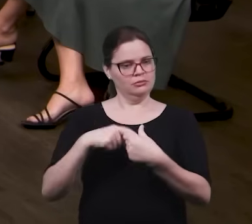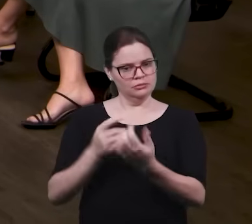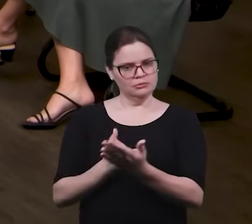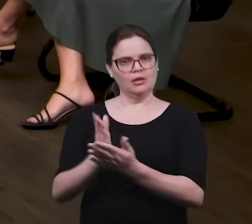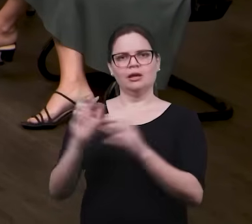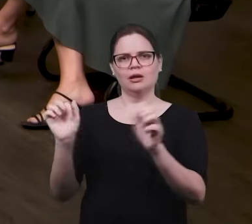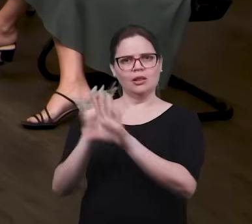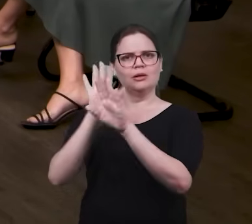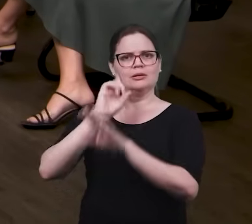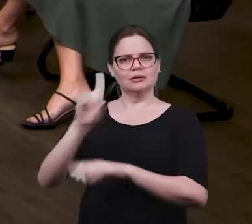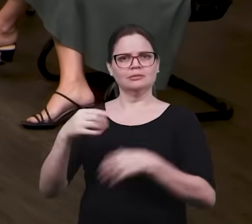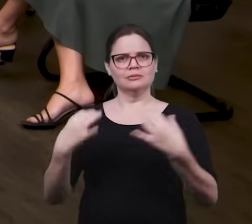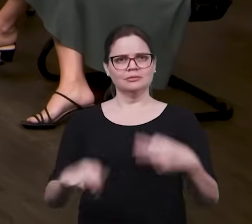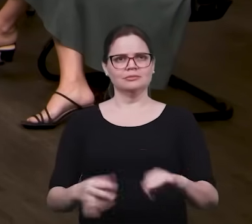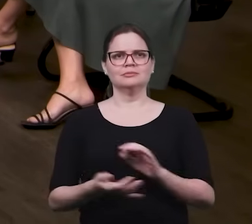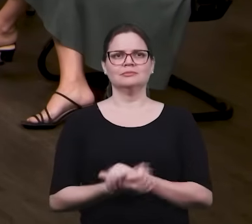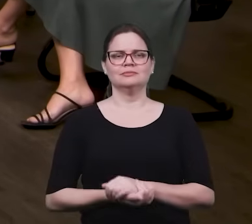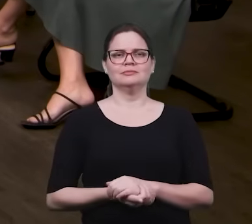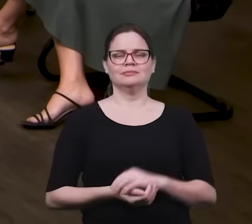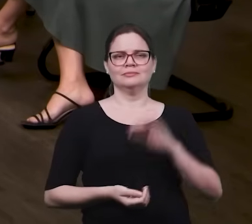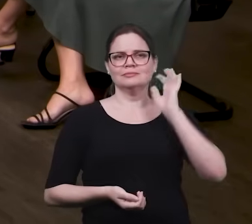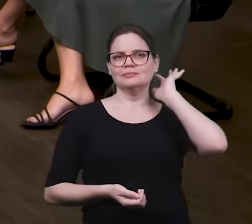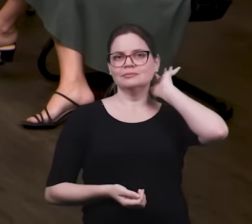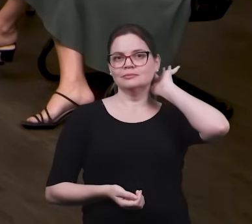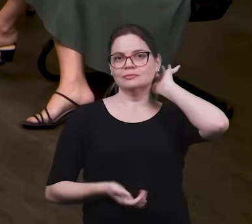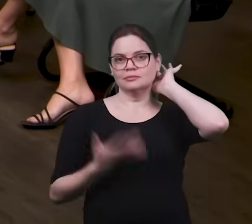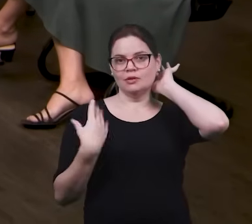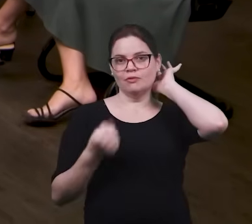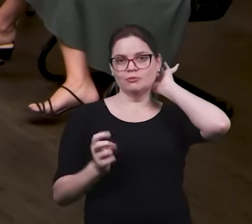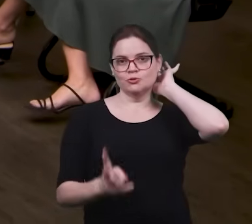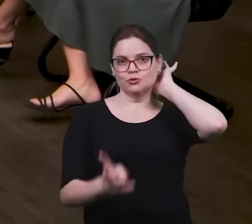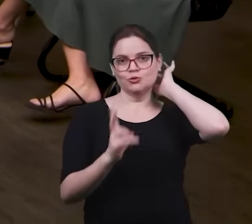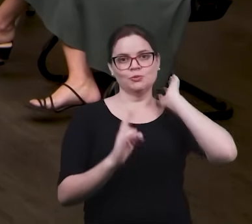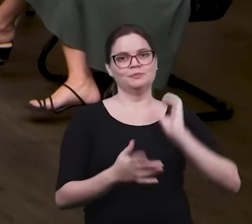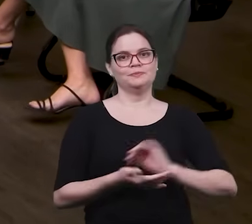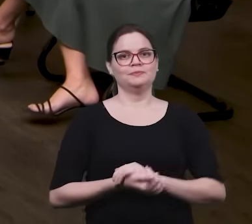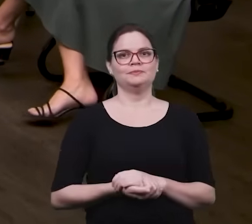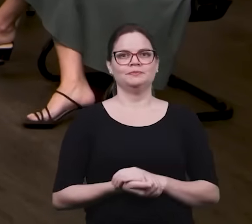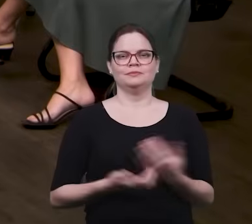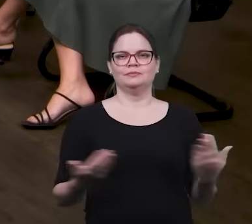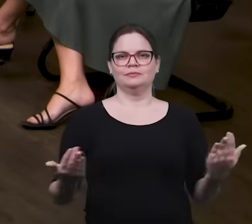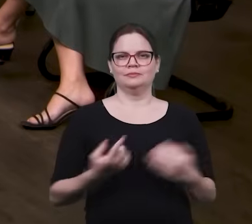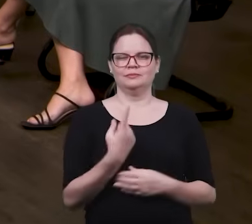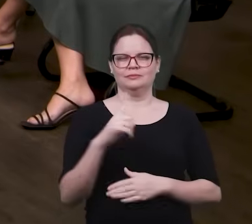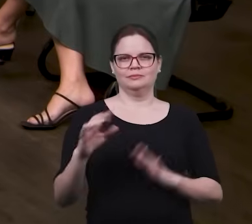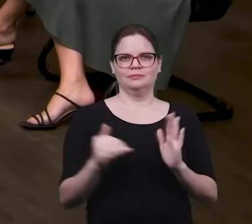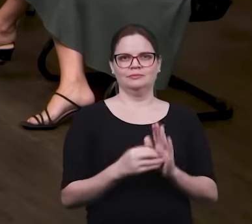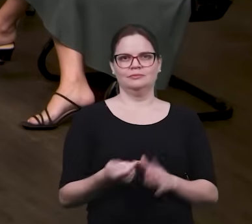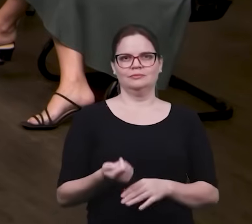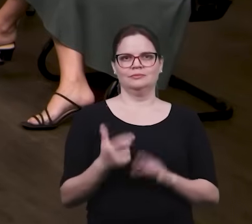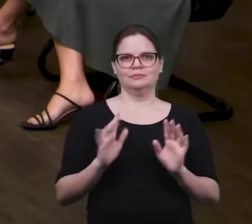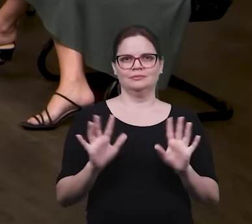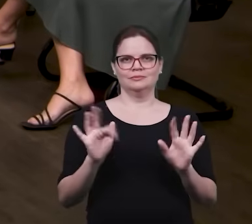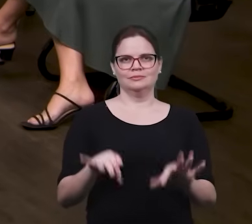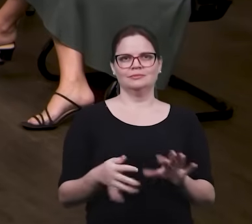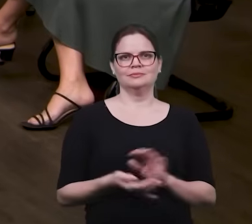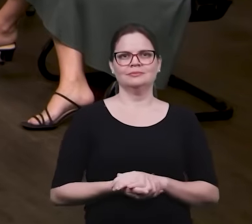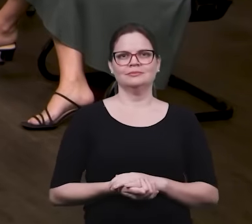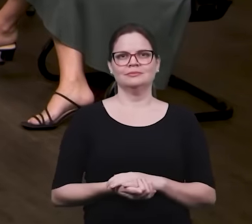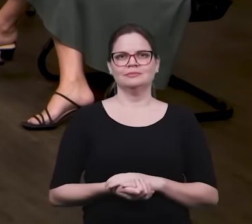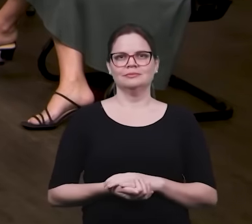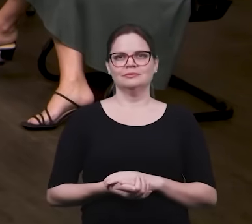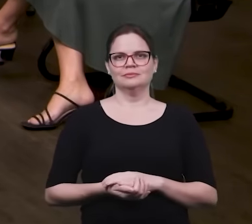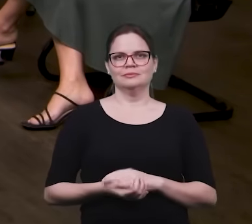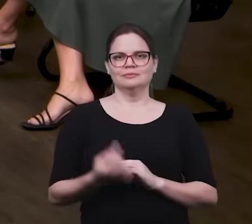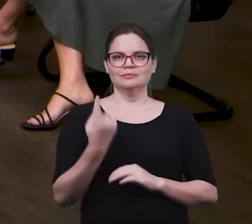nosso Glória bem. a Deus. Exatamente. Não é isso? Muito bom. Isso mesmo. Muito bem, vamos seguir, Raíssa. Vamos seguir, nós já estamos finalizando já quase o